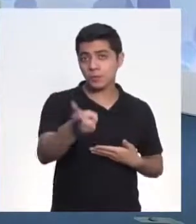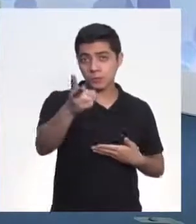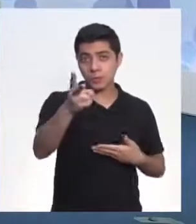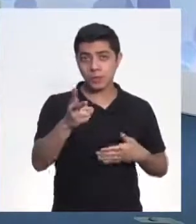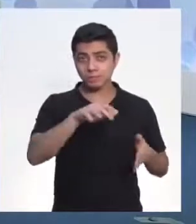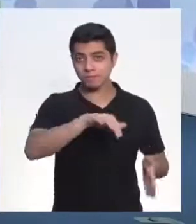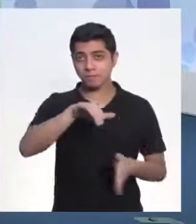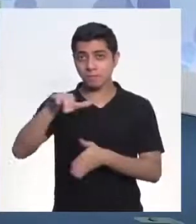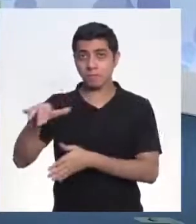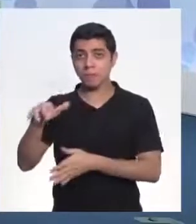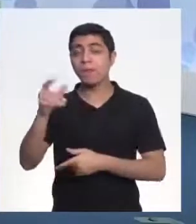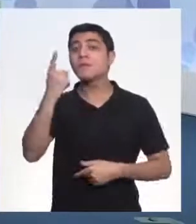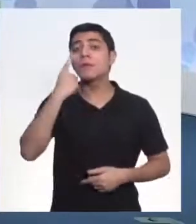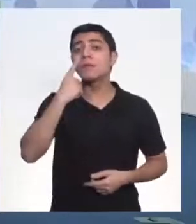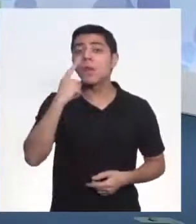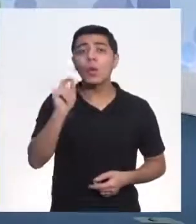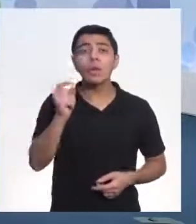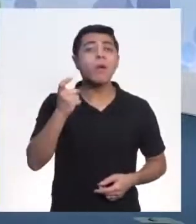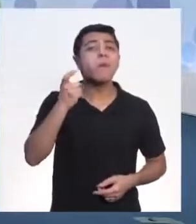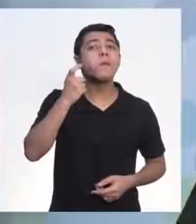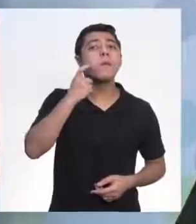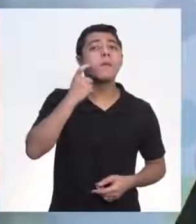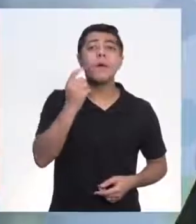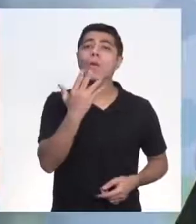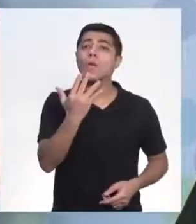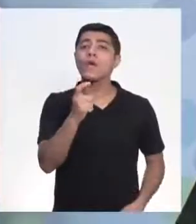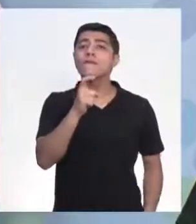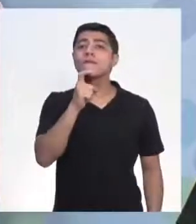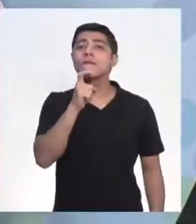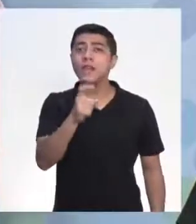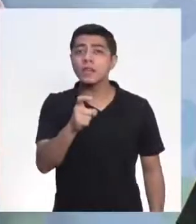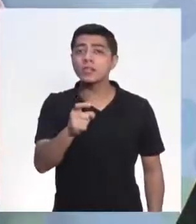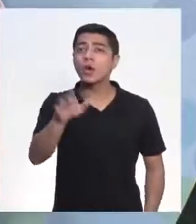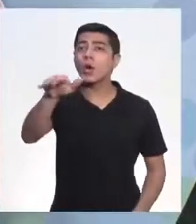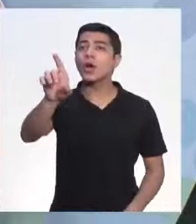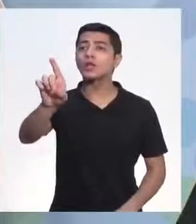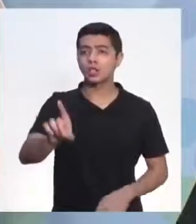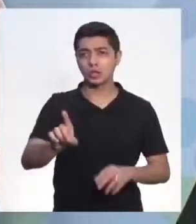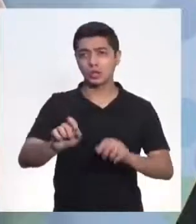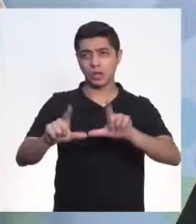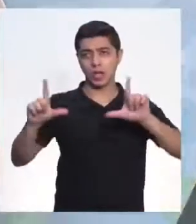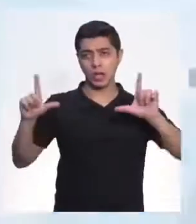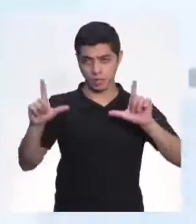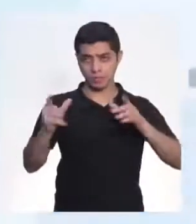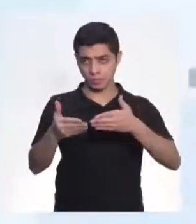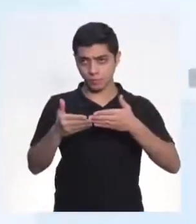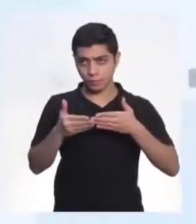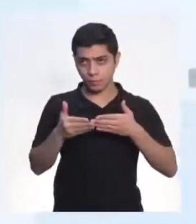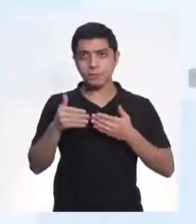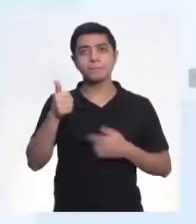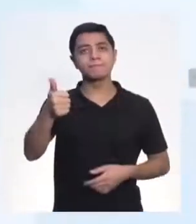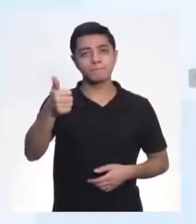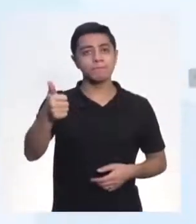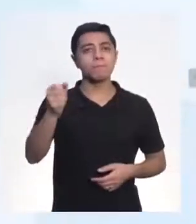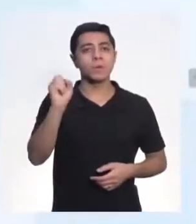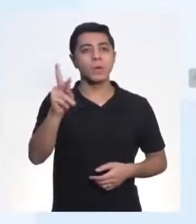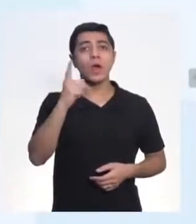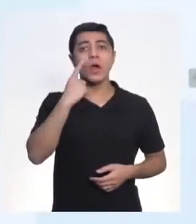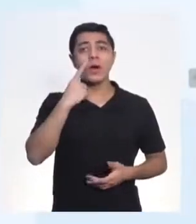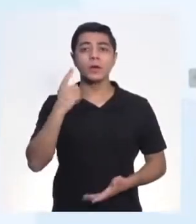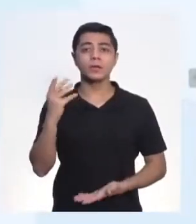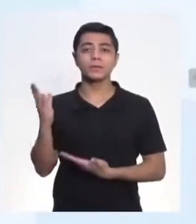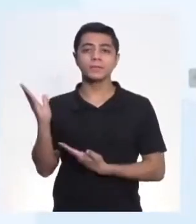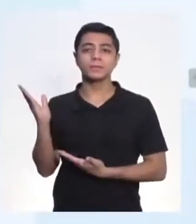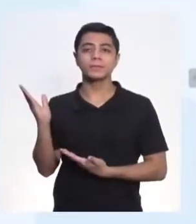das balas verdes. Coloca para eles, diretor, por gentileza. Então, nós já... Ó, e observa que eu já